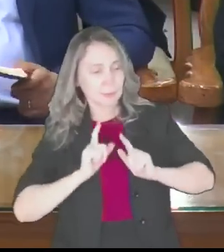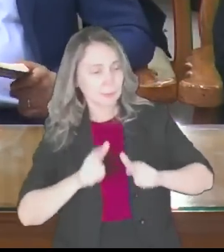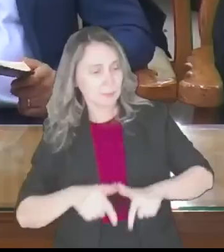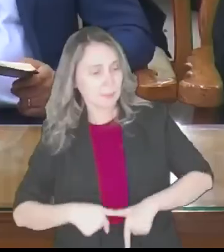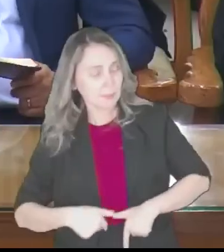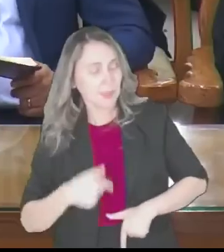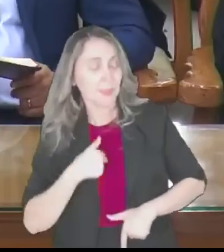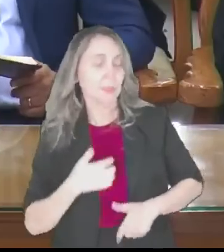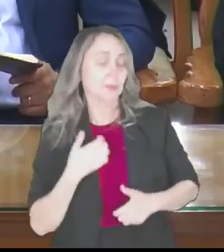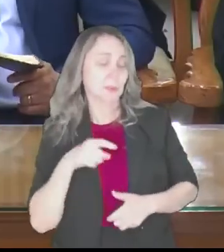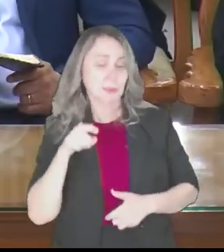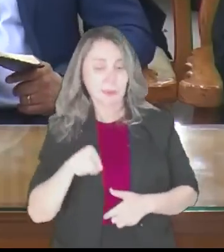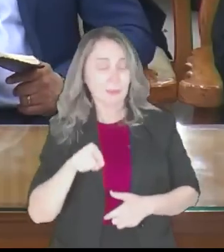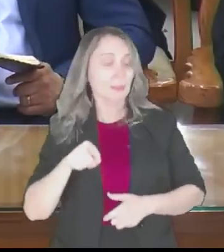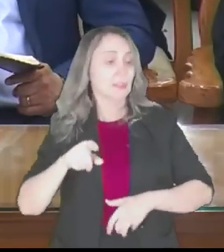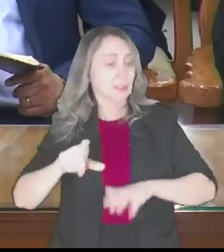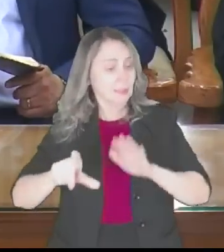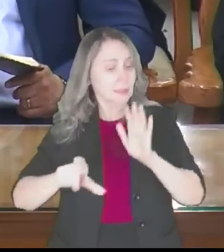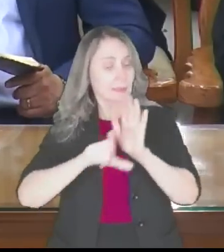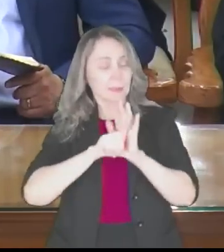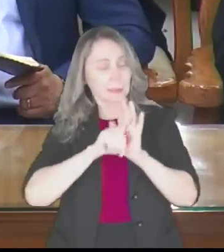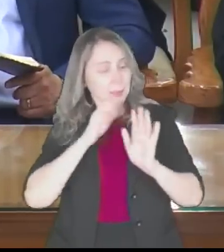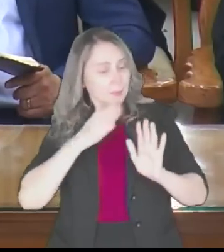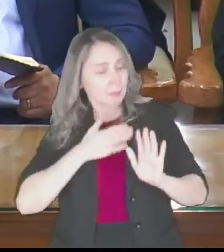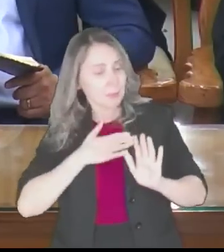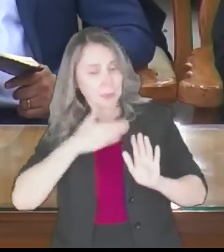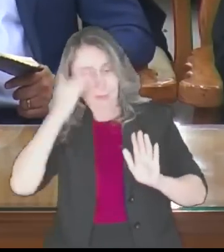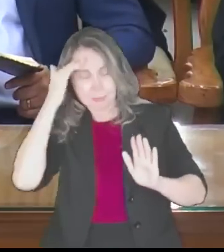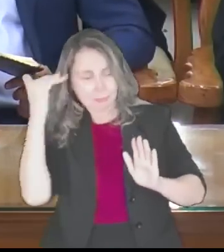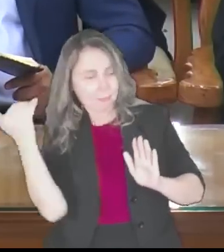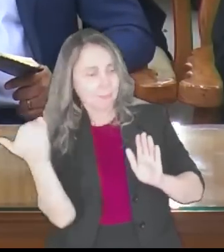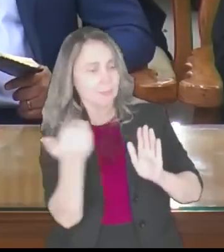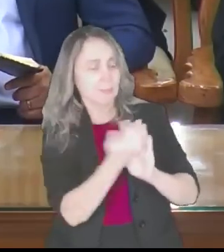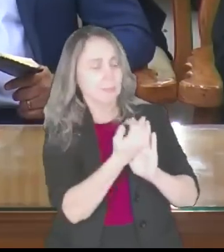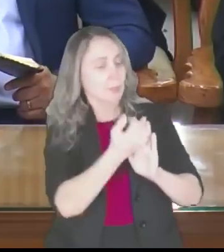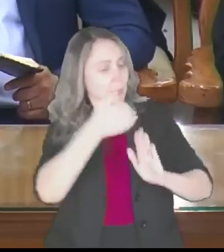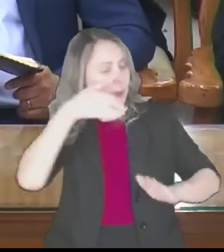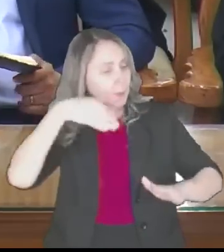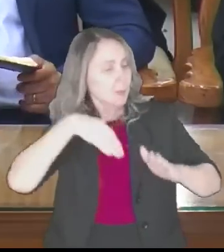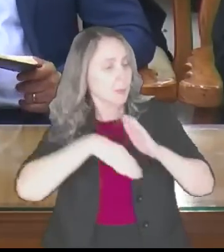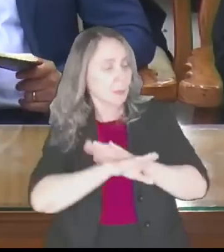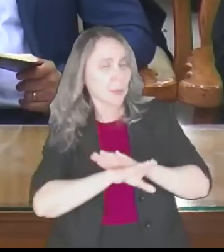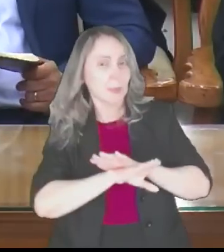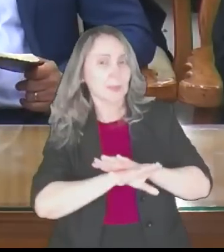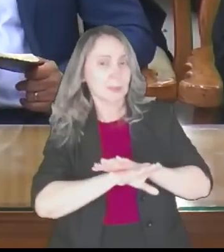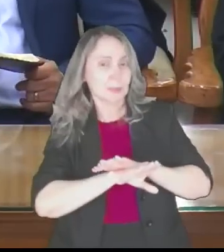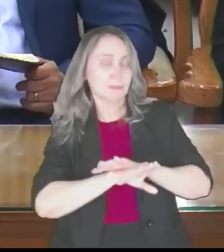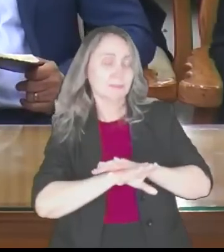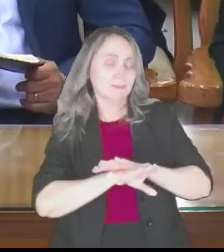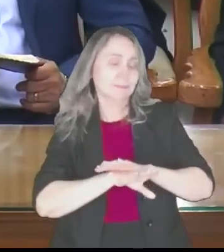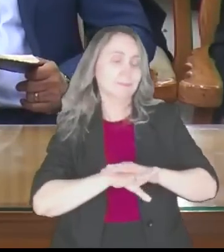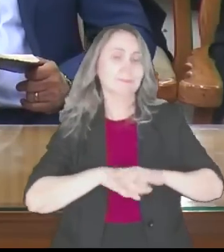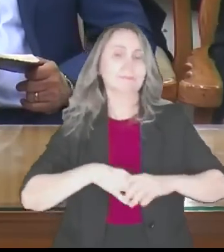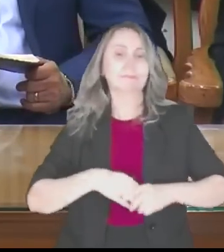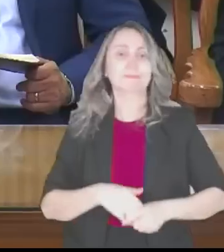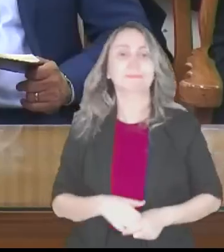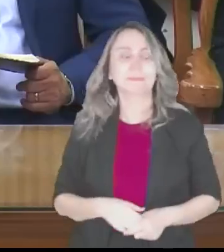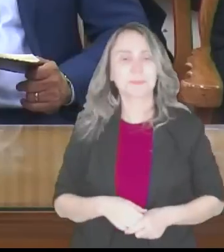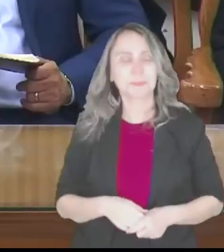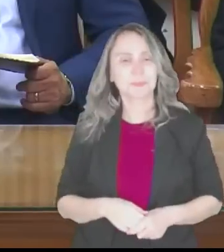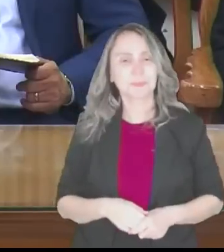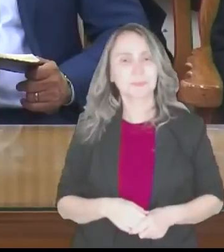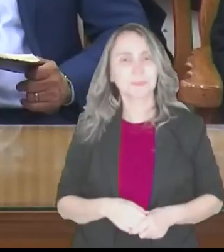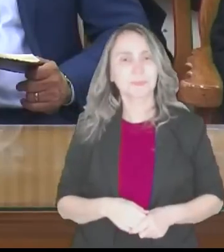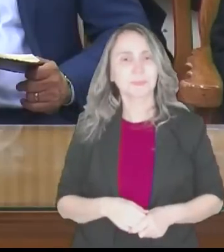guardasse os meus mandamentos todos os dias, para que bem lhes fosse a eles e a seus filhos.